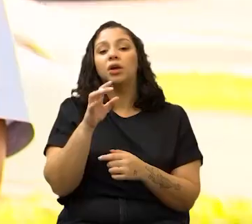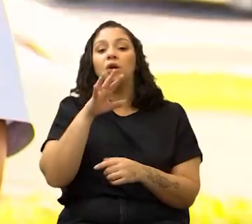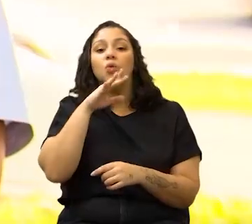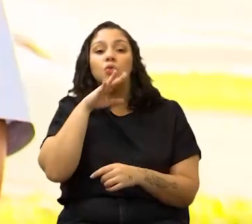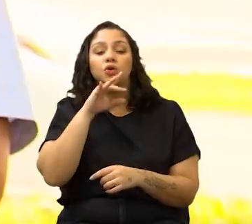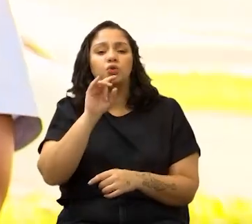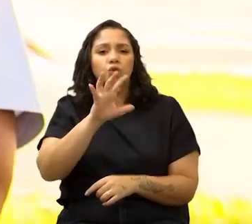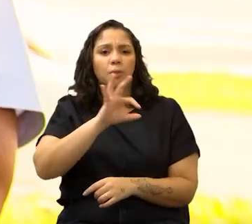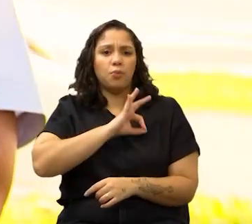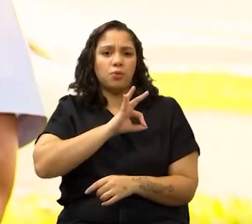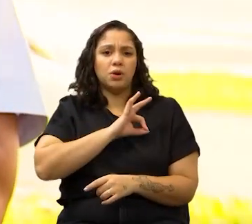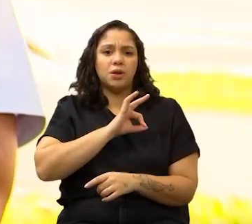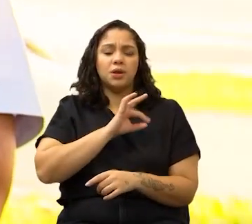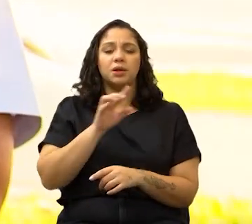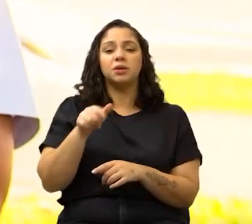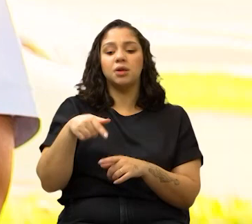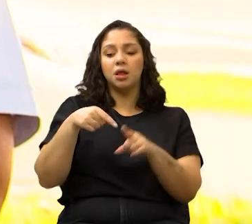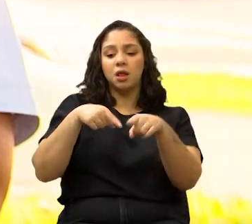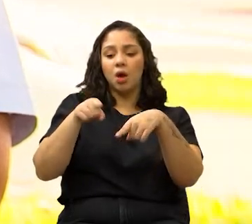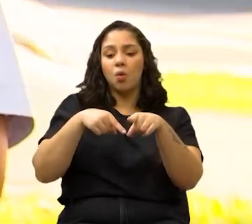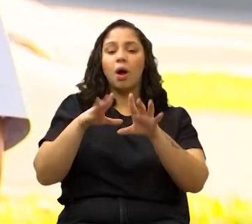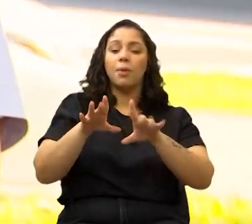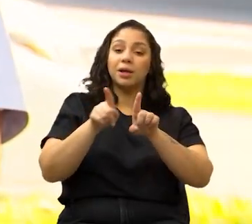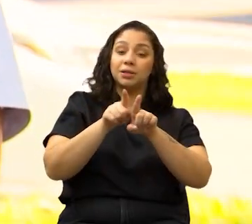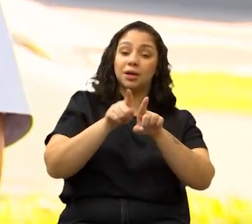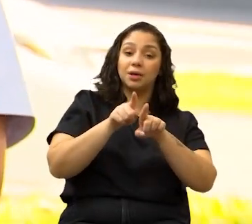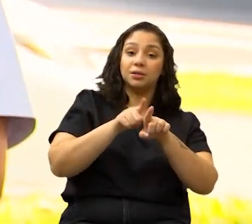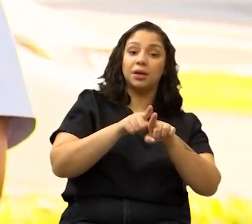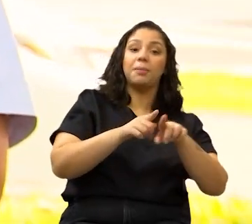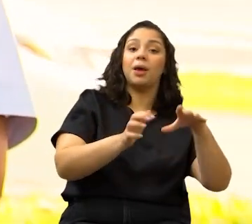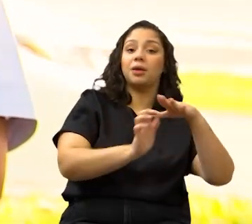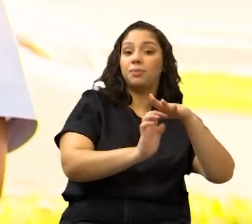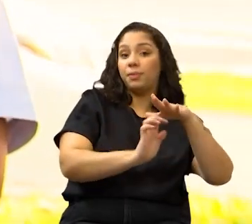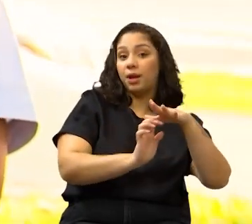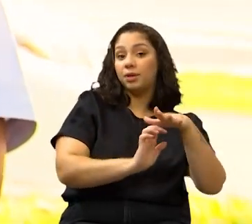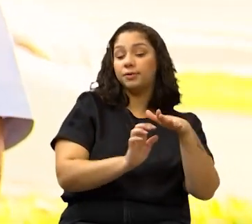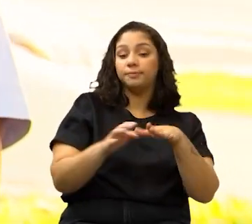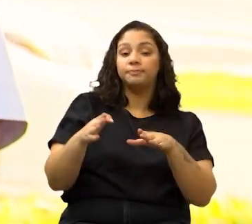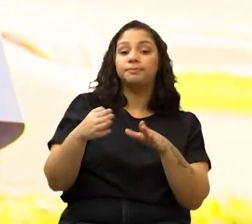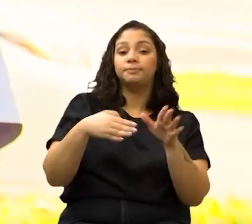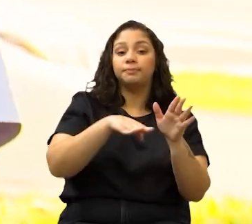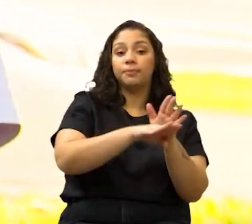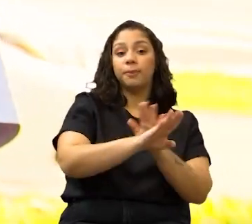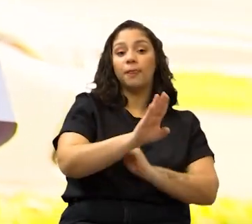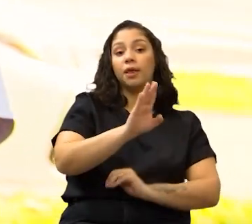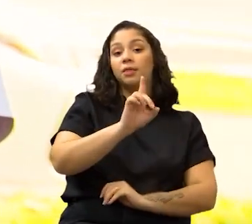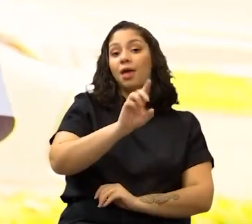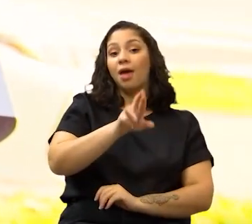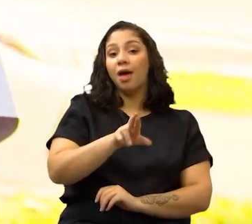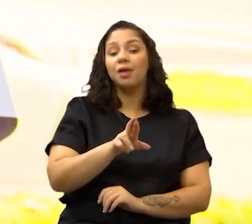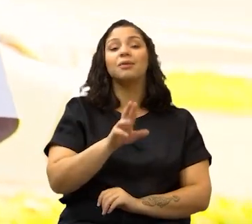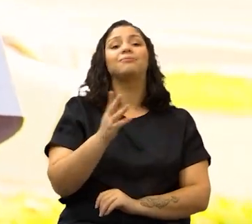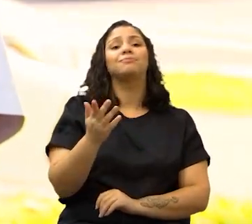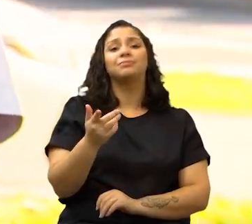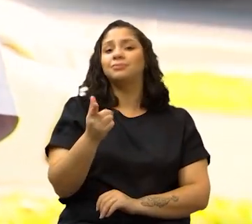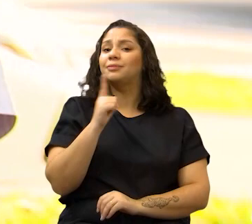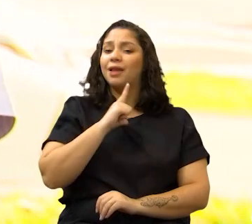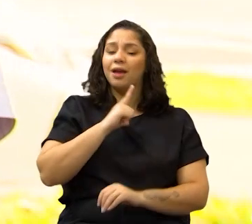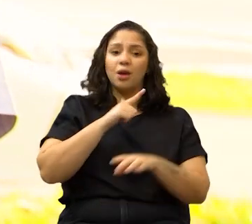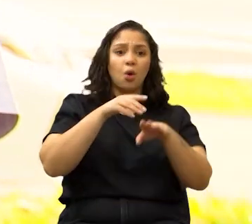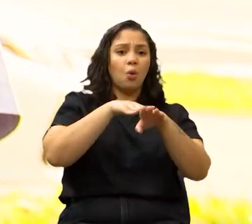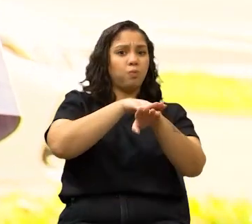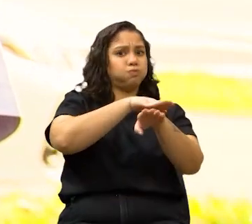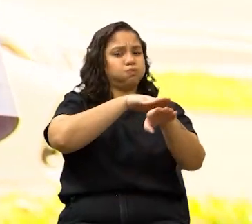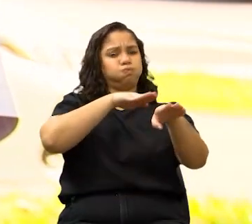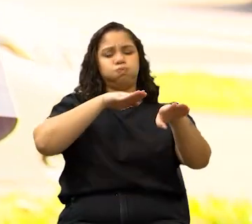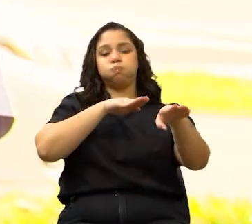policiamento rodoviário, mas também das concessionárias do DR. Como a gente tem um número maior de veículos, o